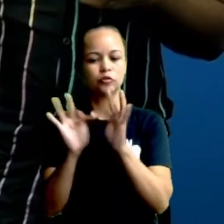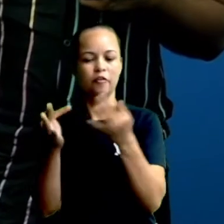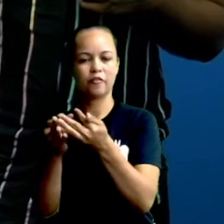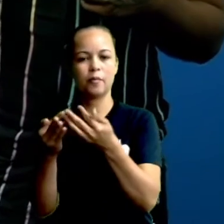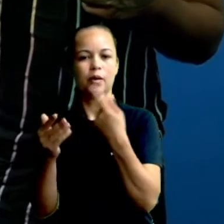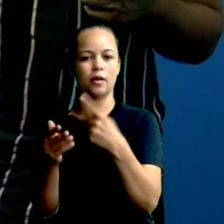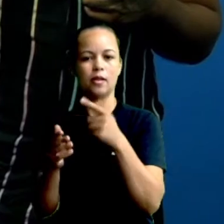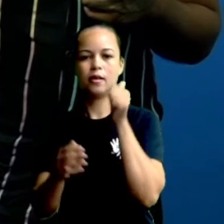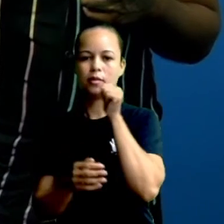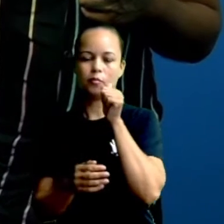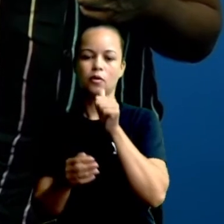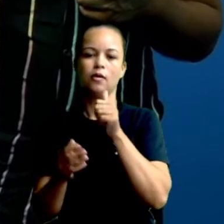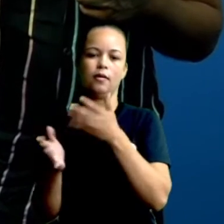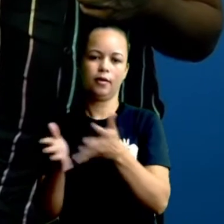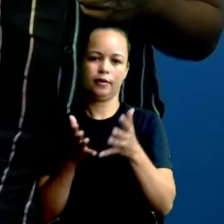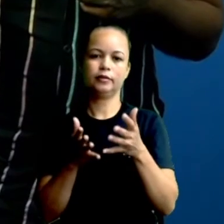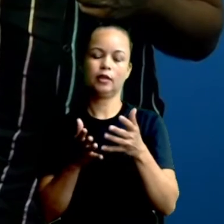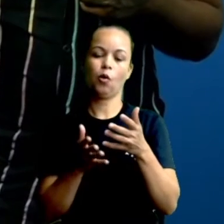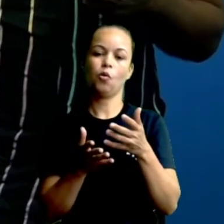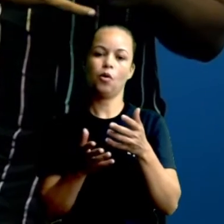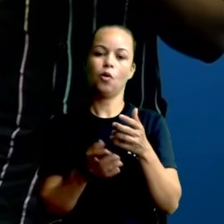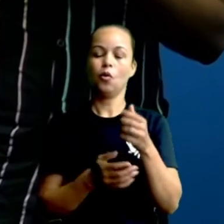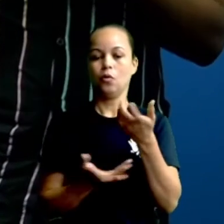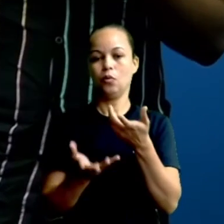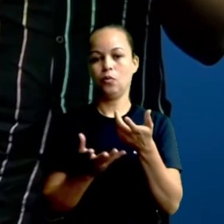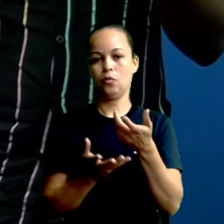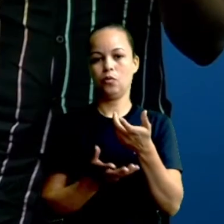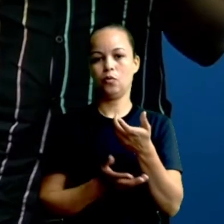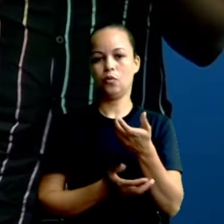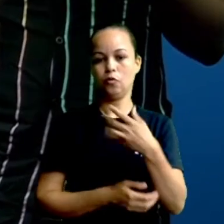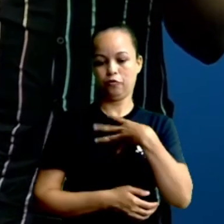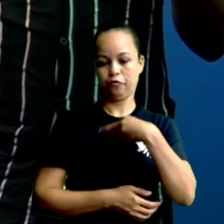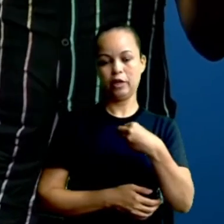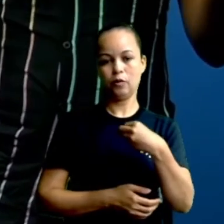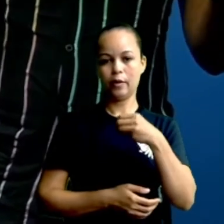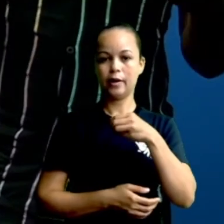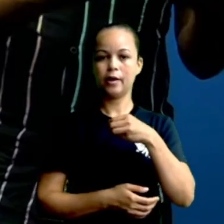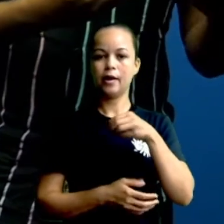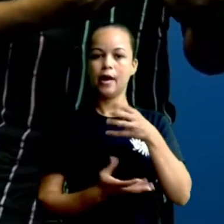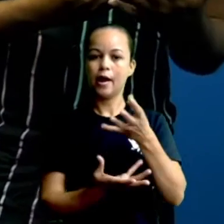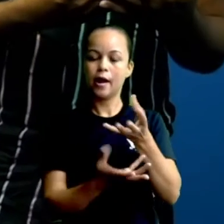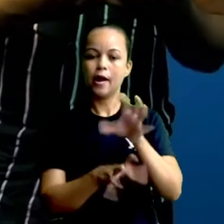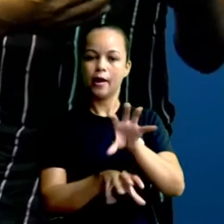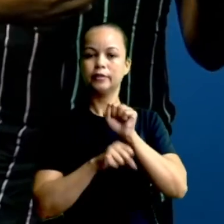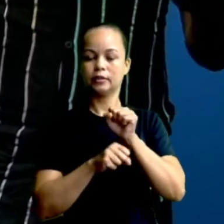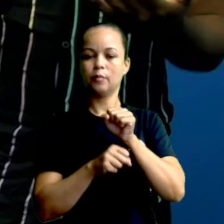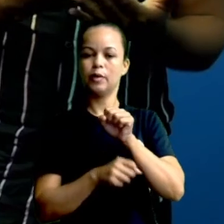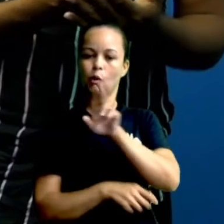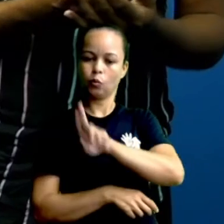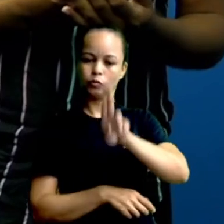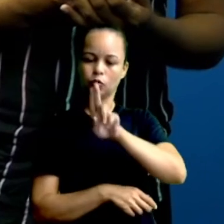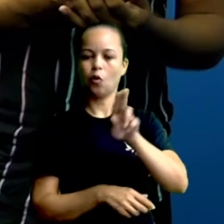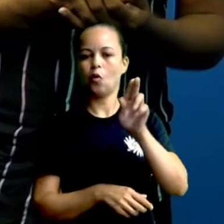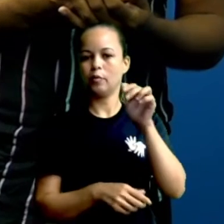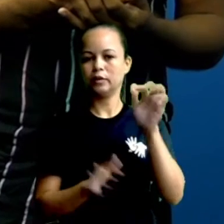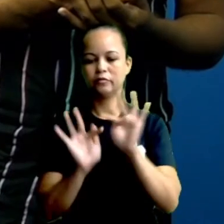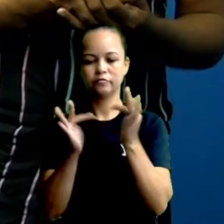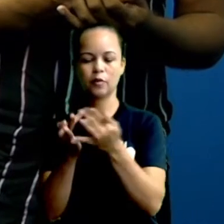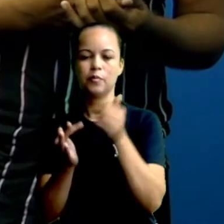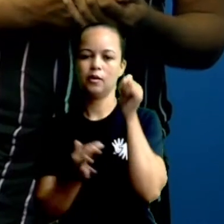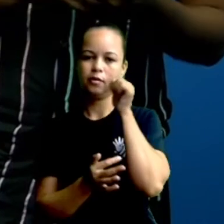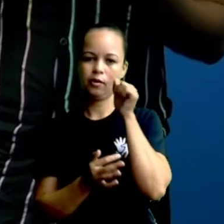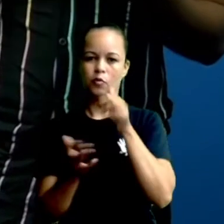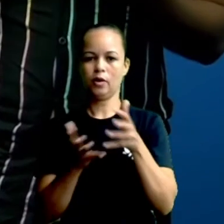filho recebia o nome da família da mulher, certo? Então tinha essa relação aí por conta da questão da agricultura, da produção